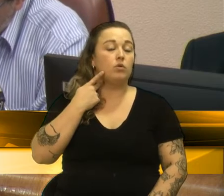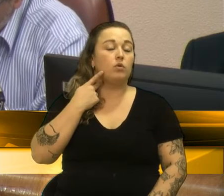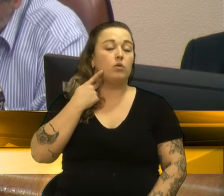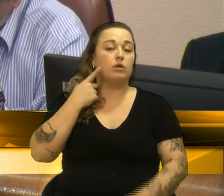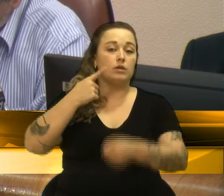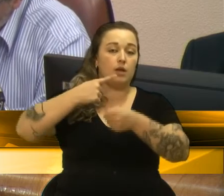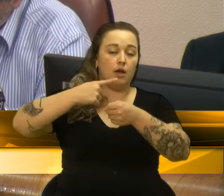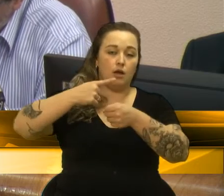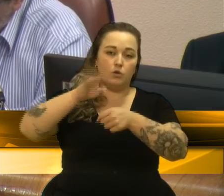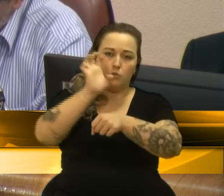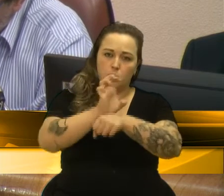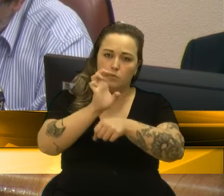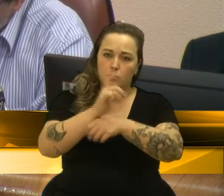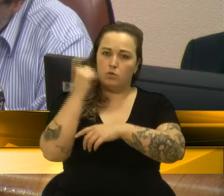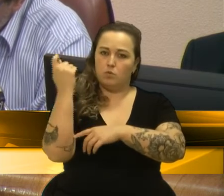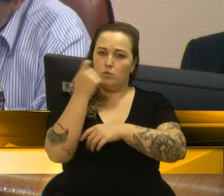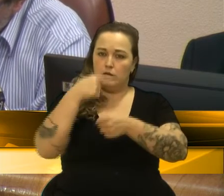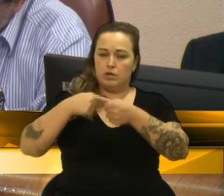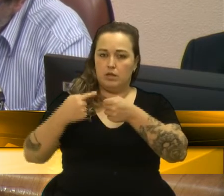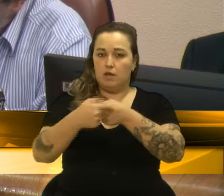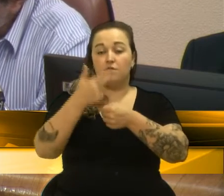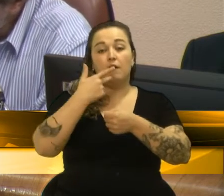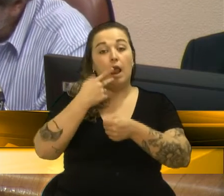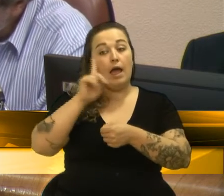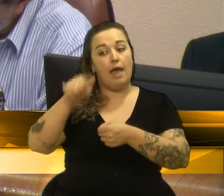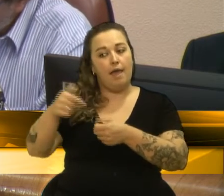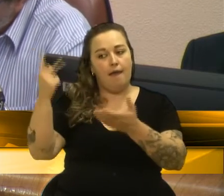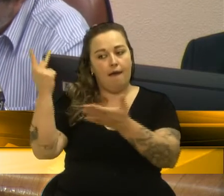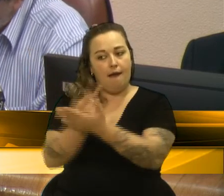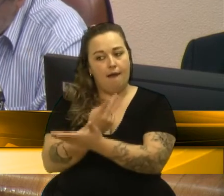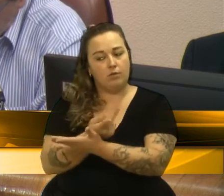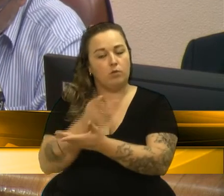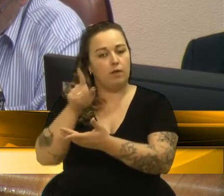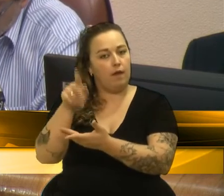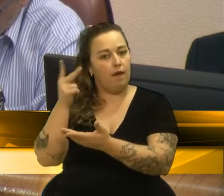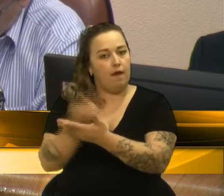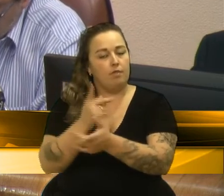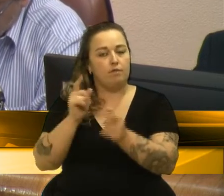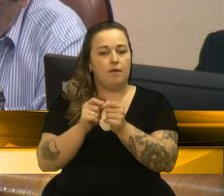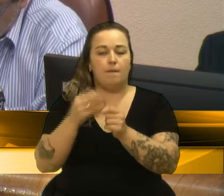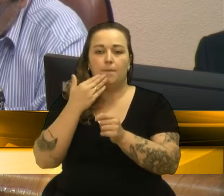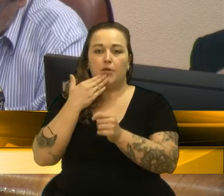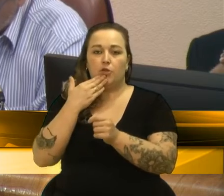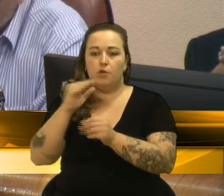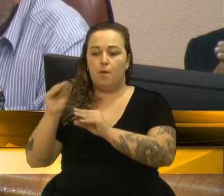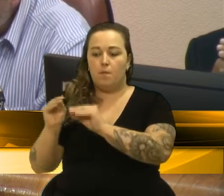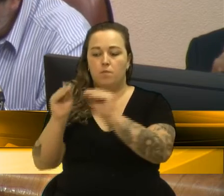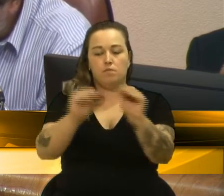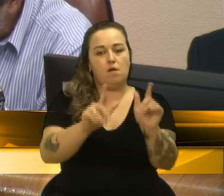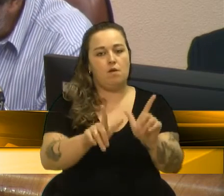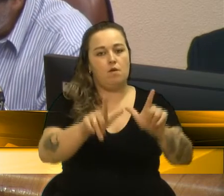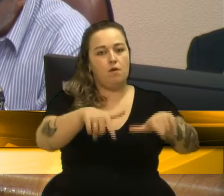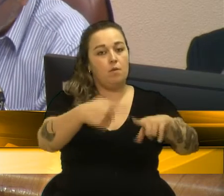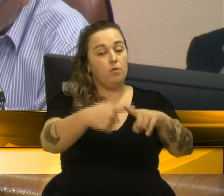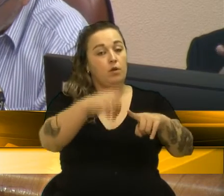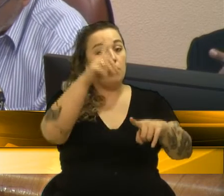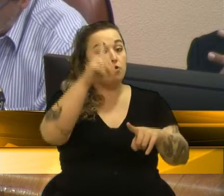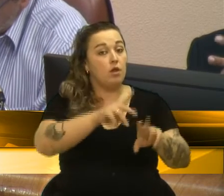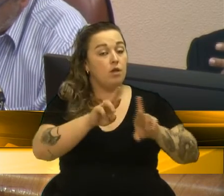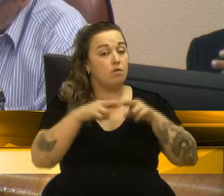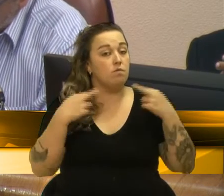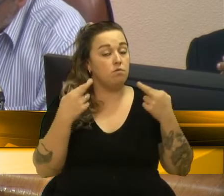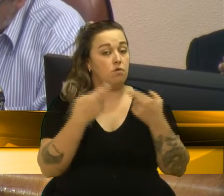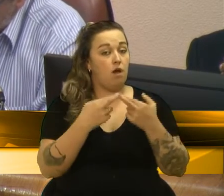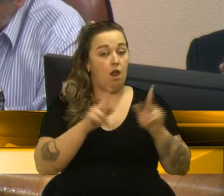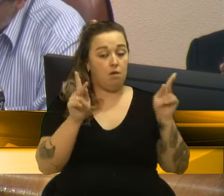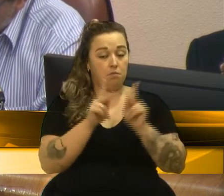da inconstitucionalidade de se expedir autorização para a realização da Parada Livre, pois o direito de reunião